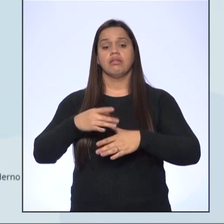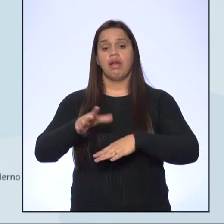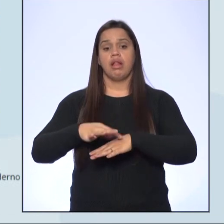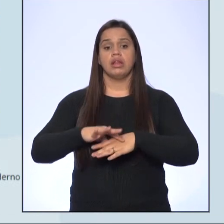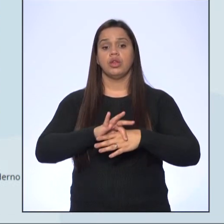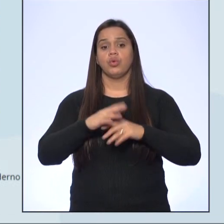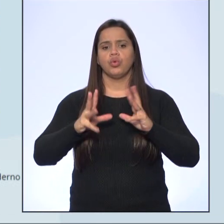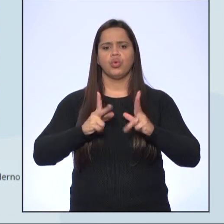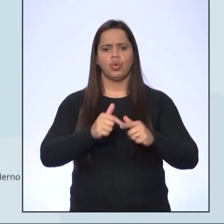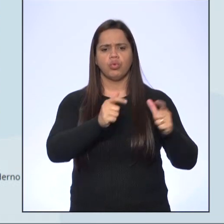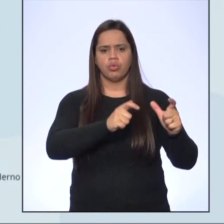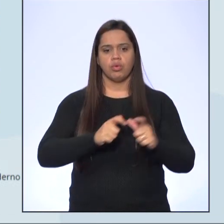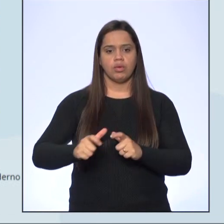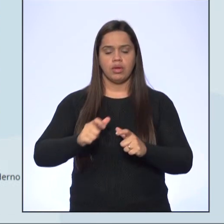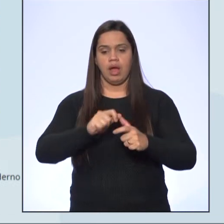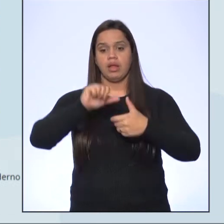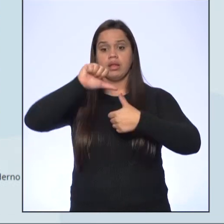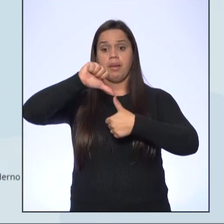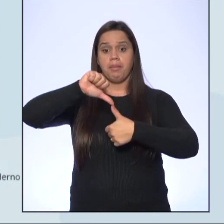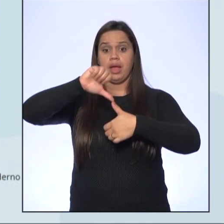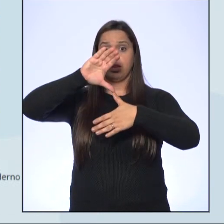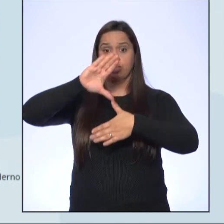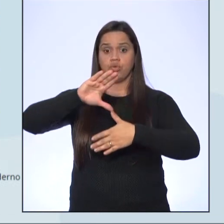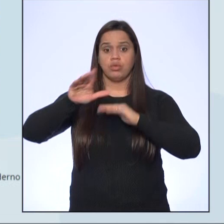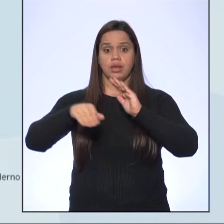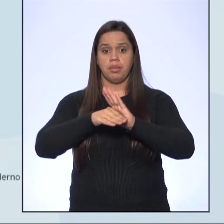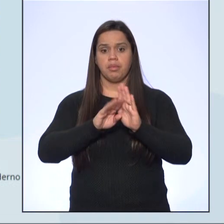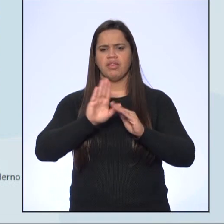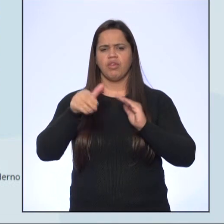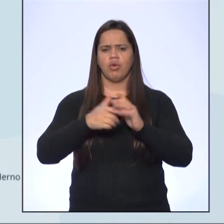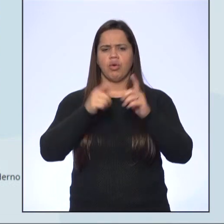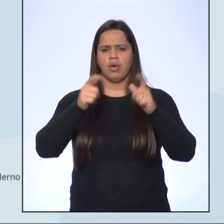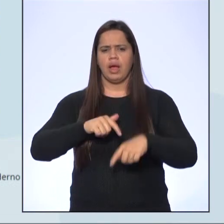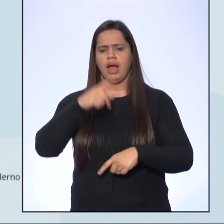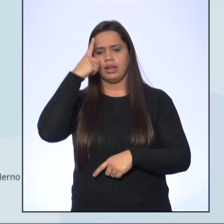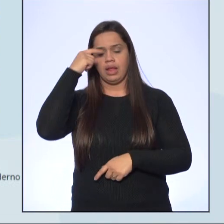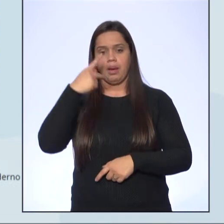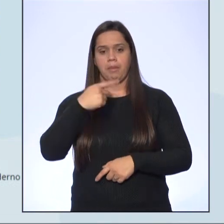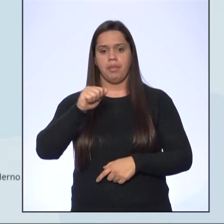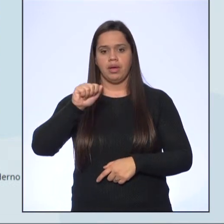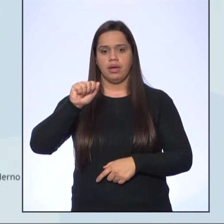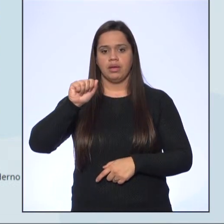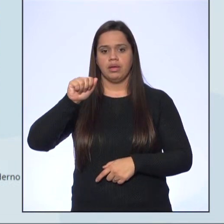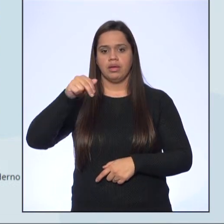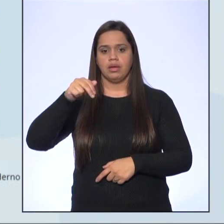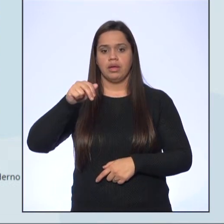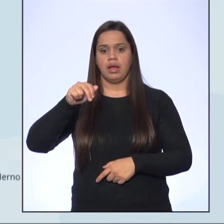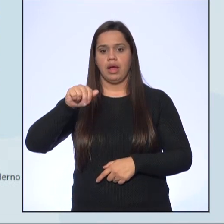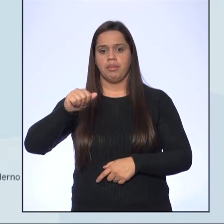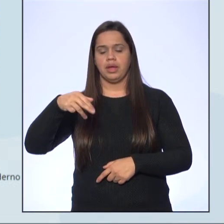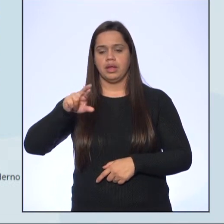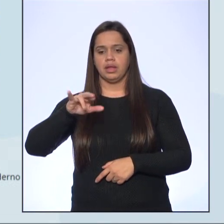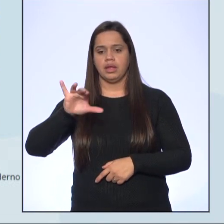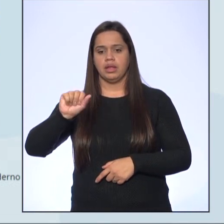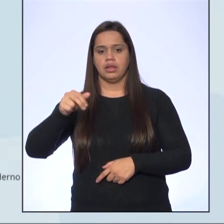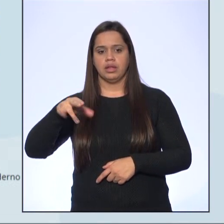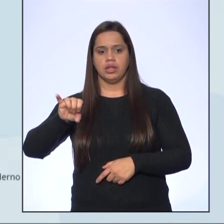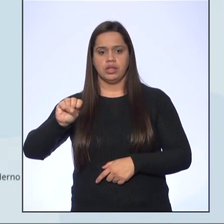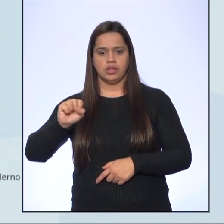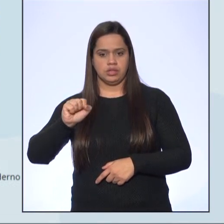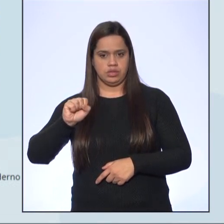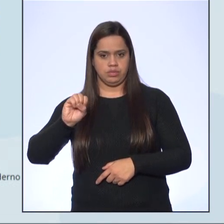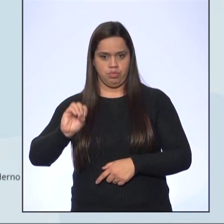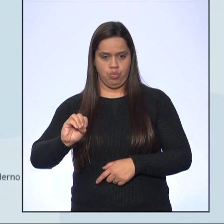da Carta da Jamaica, onde ele explica a ideia do pan-americanismo que eu falei no início da aula. Desejo, mais que qualquer